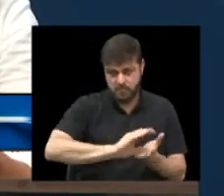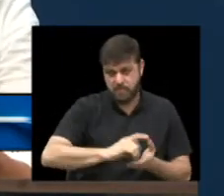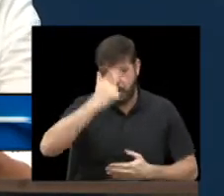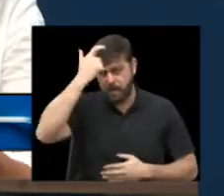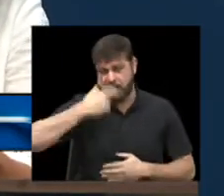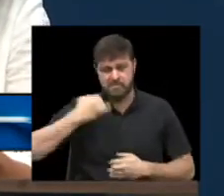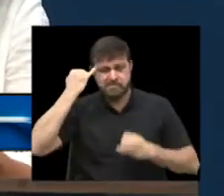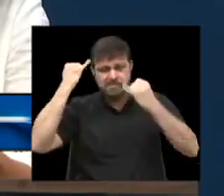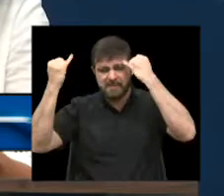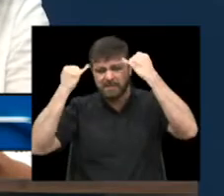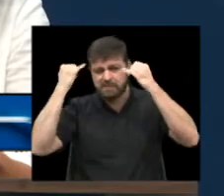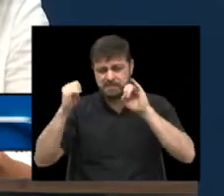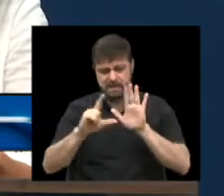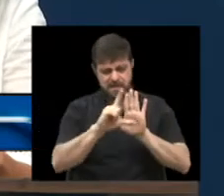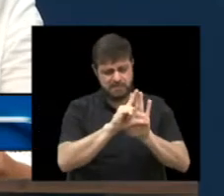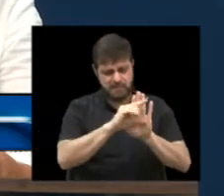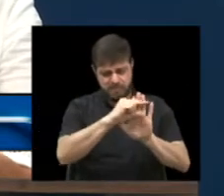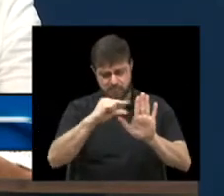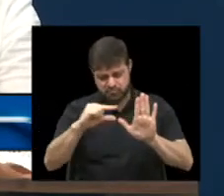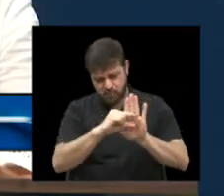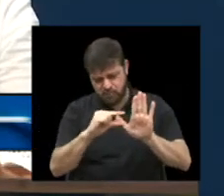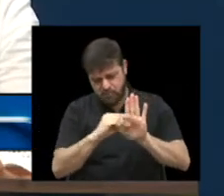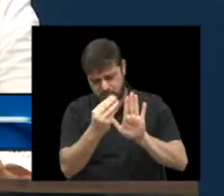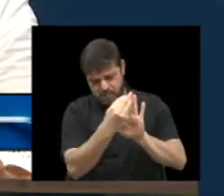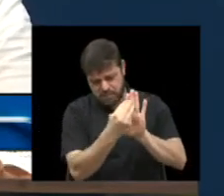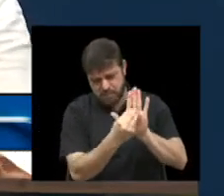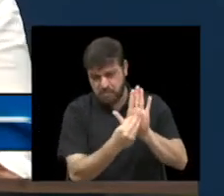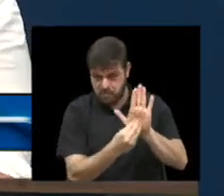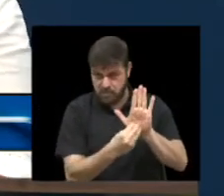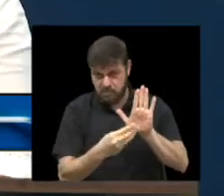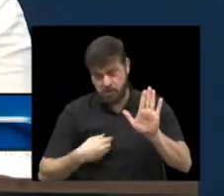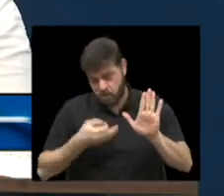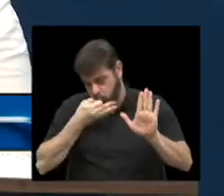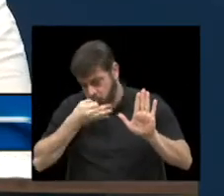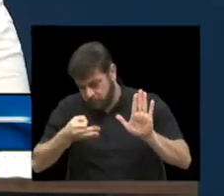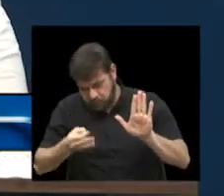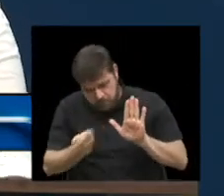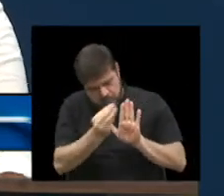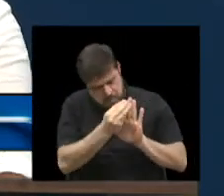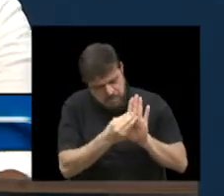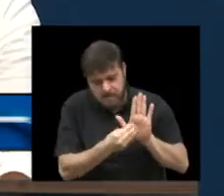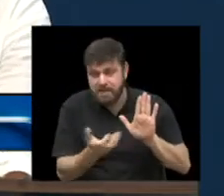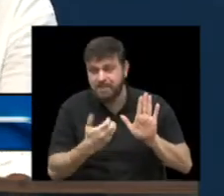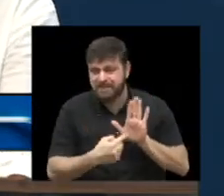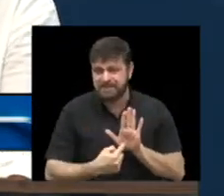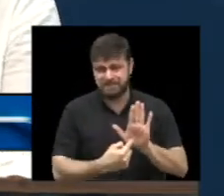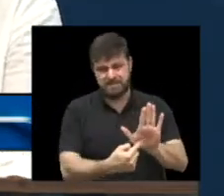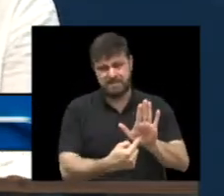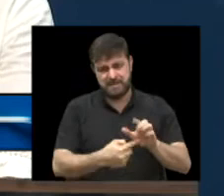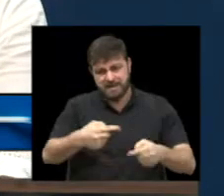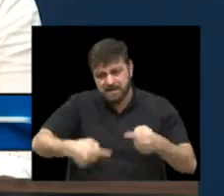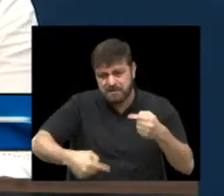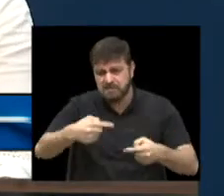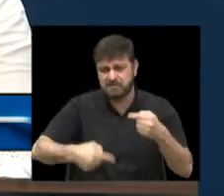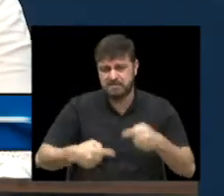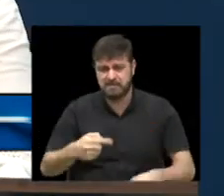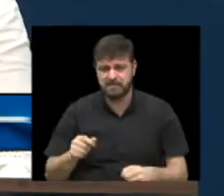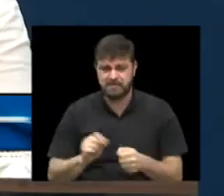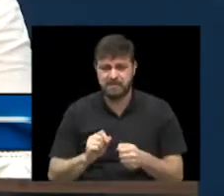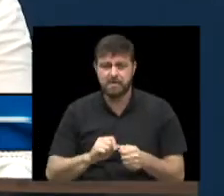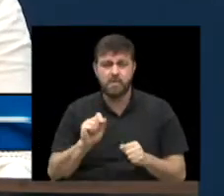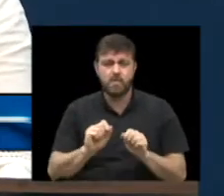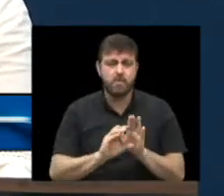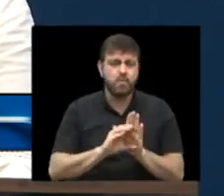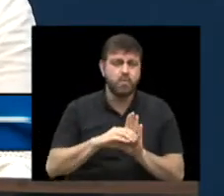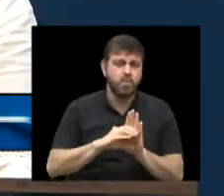ilegalidade em apresentar enquanto diretriz, e aí por isso eu gostaria de discutir aqui, vou apresentar um pouco o